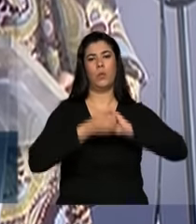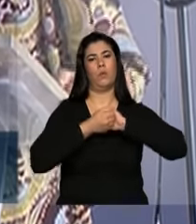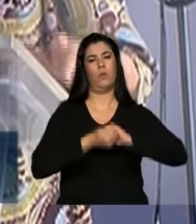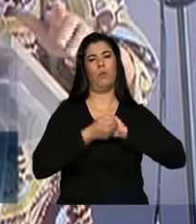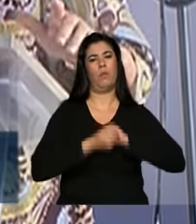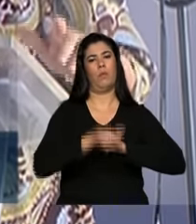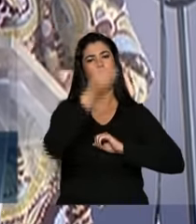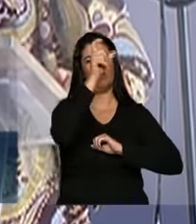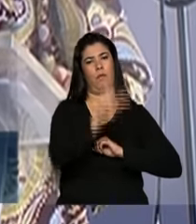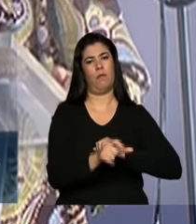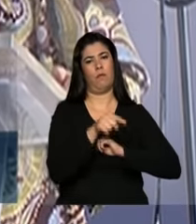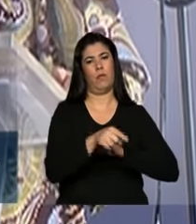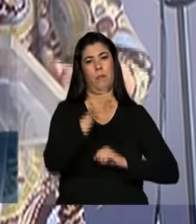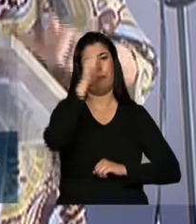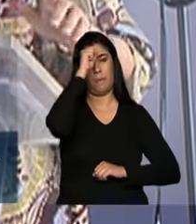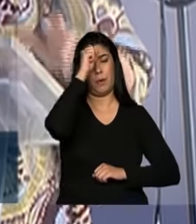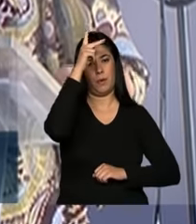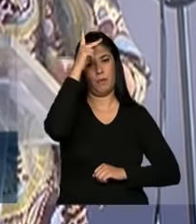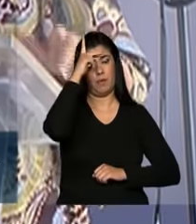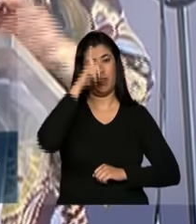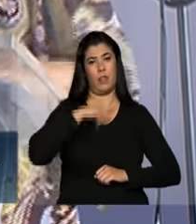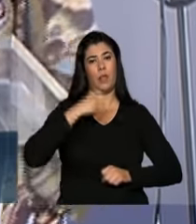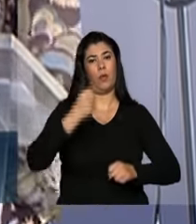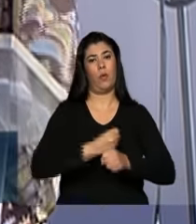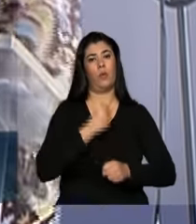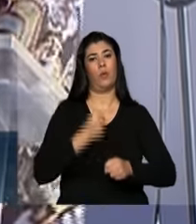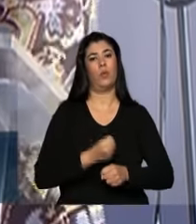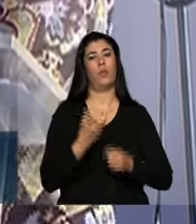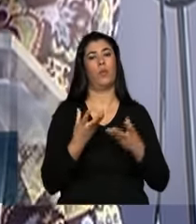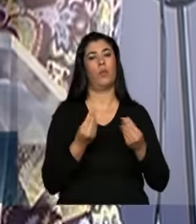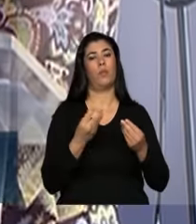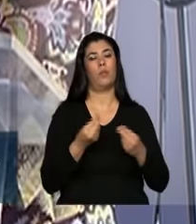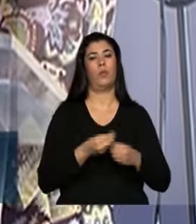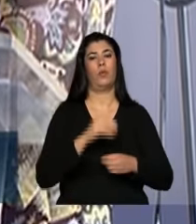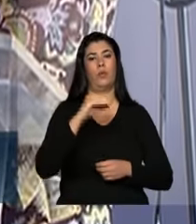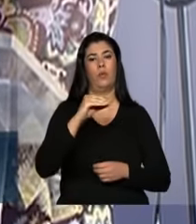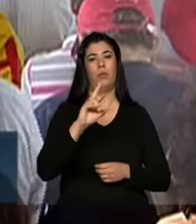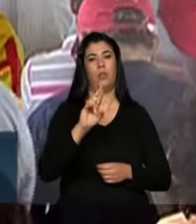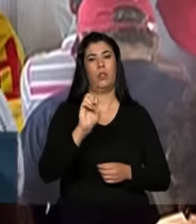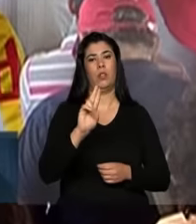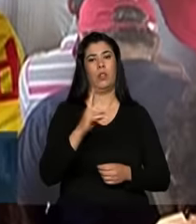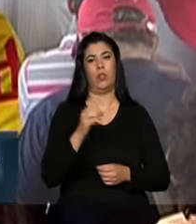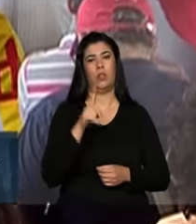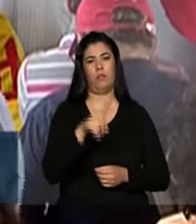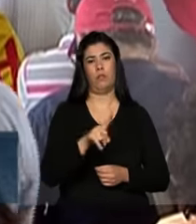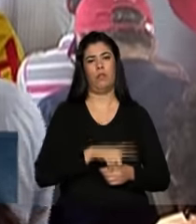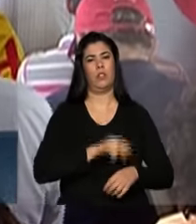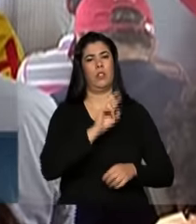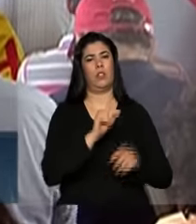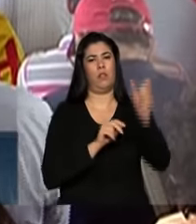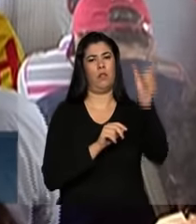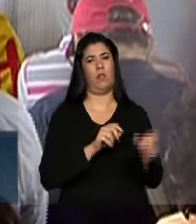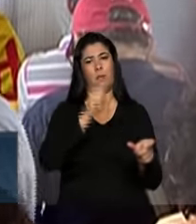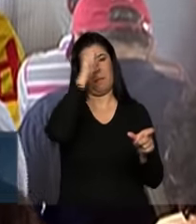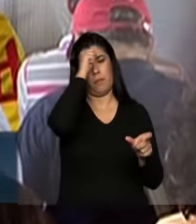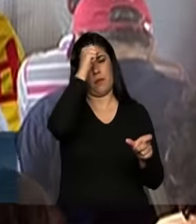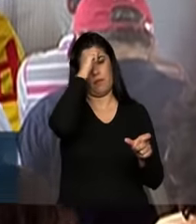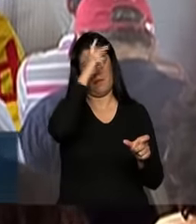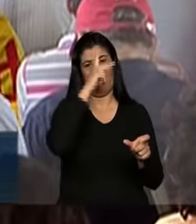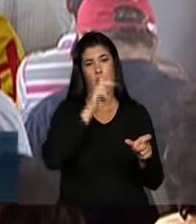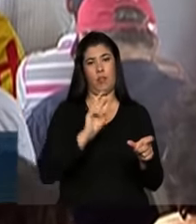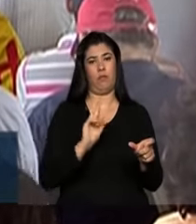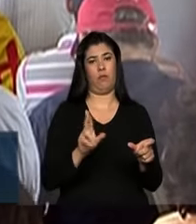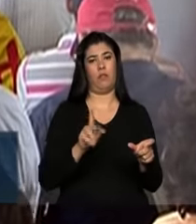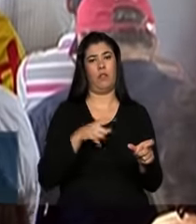senhor por ter feito tantas creches. O senhor se distingue entre os prefeitos. O senhor